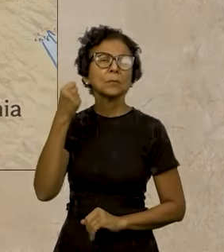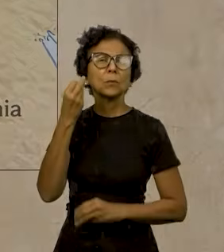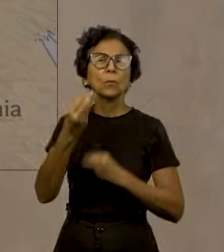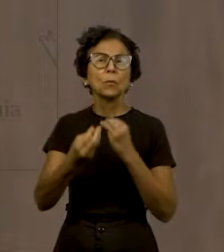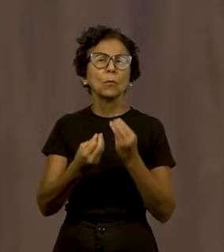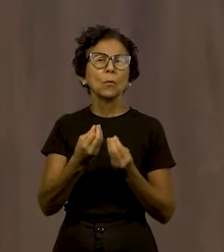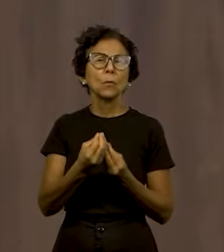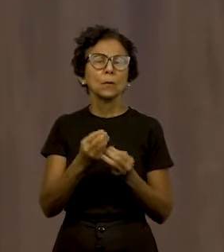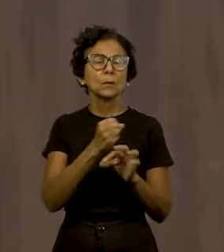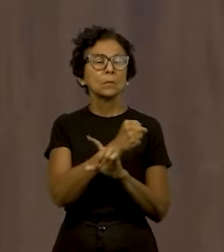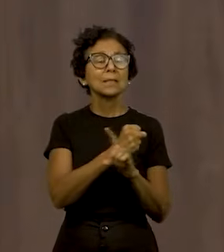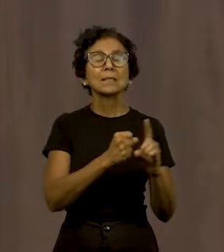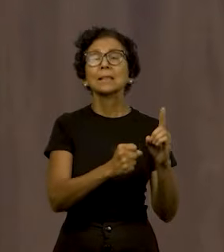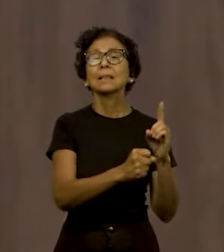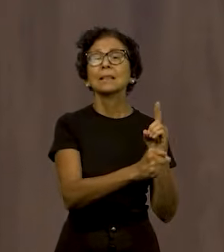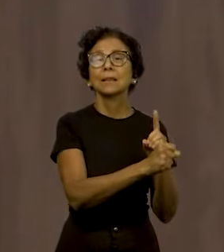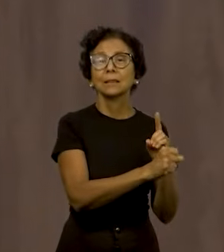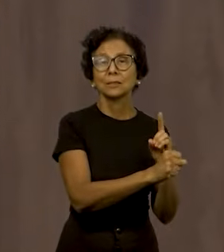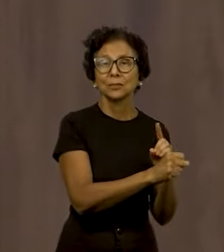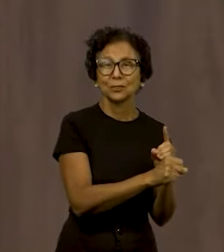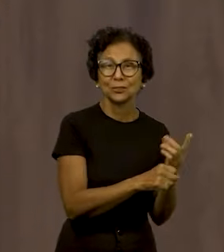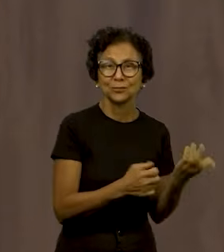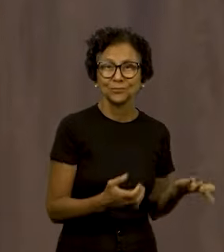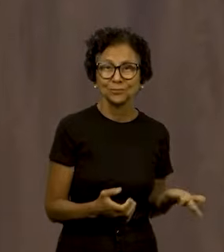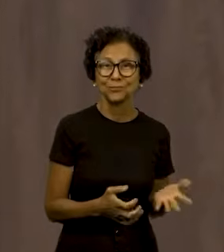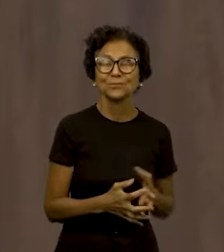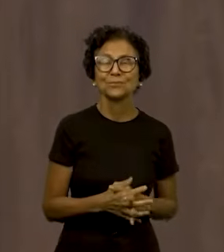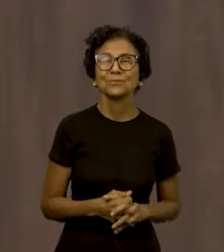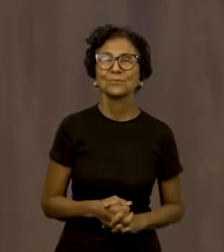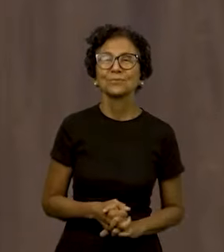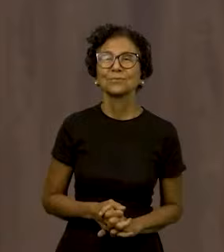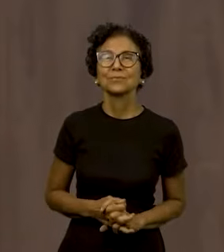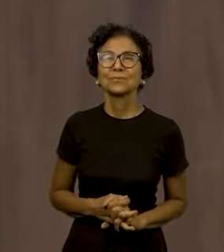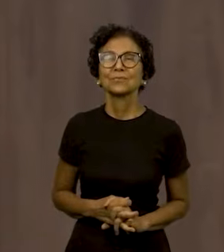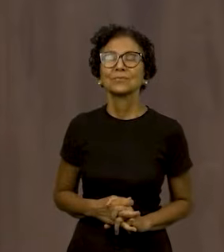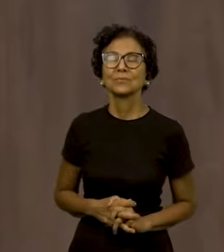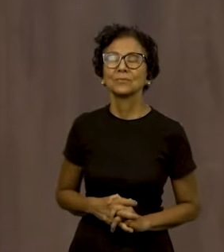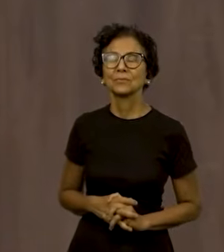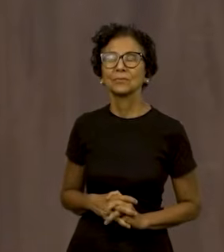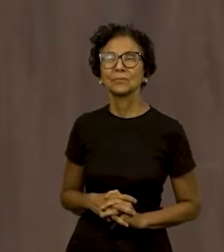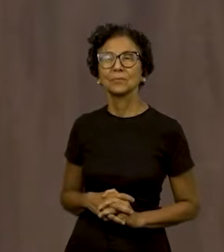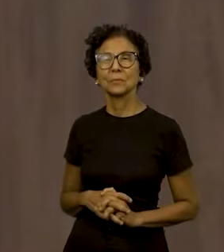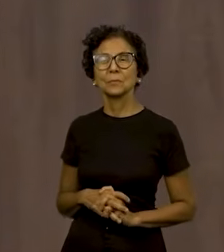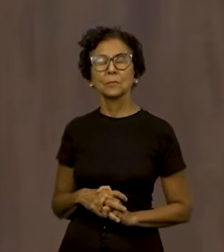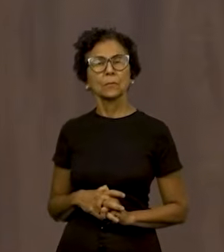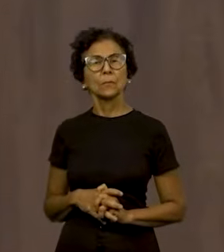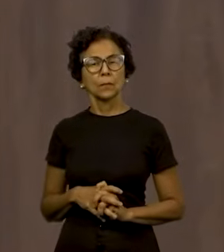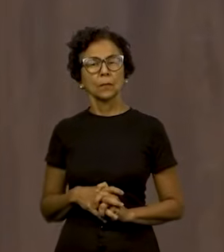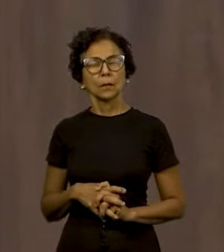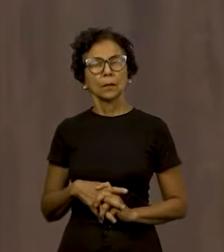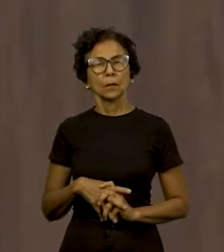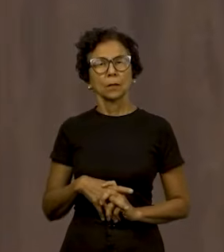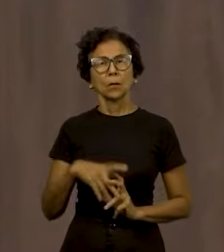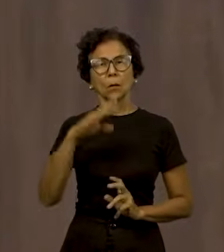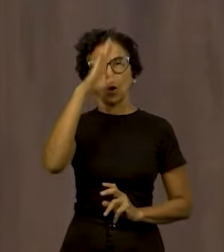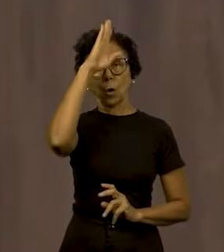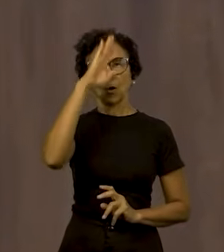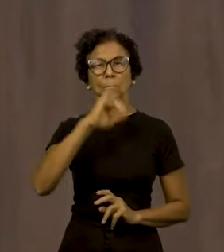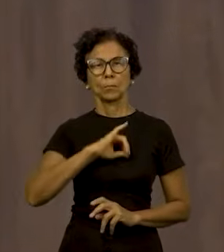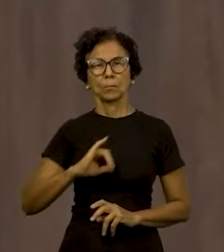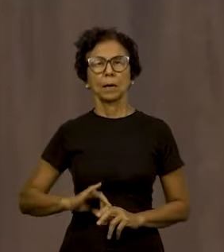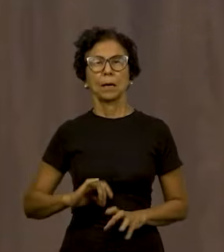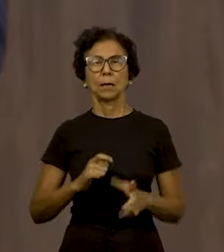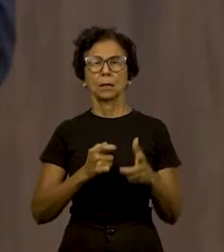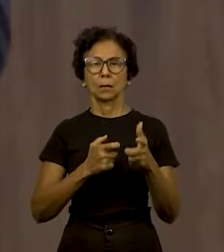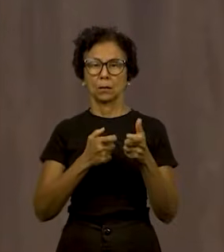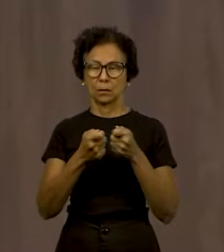época. Então, o mundo da época, ele era governado pelo Império Romano. Mas nós vamos